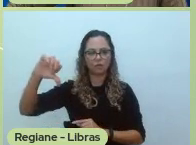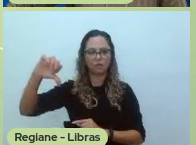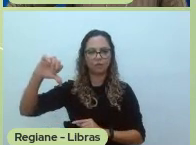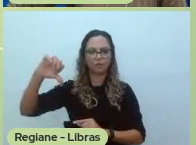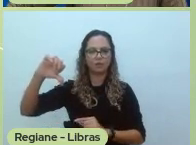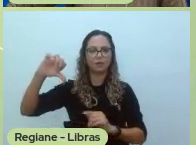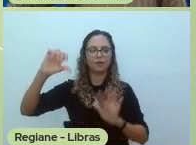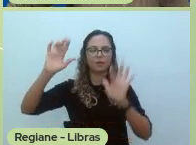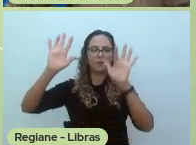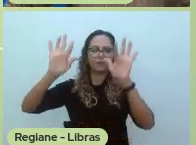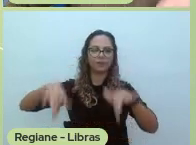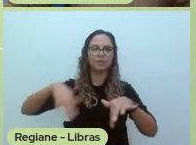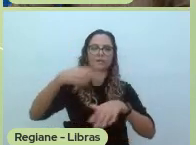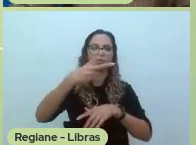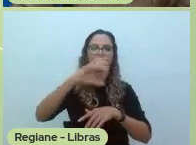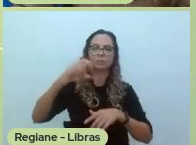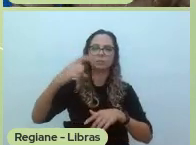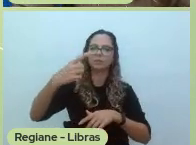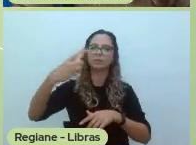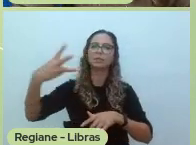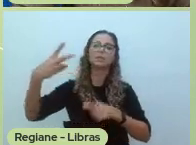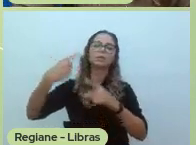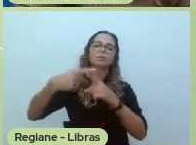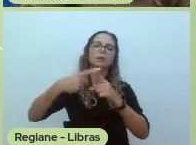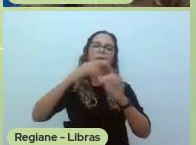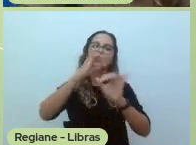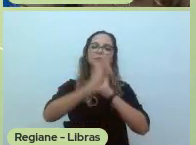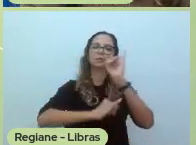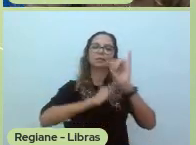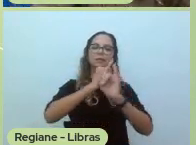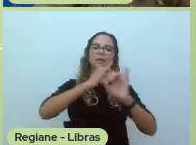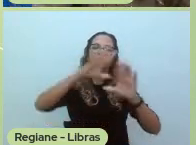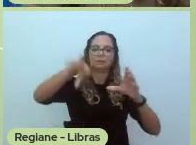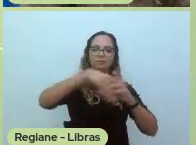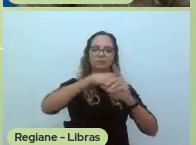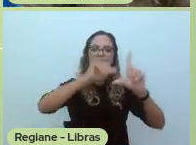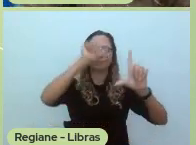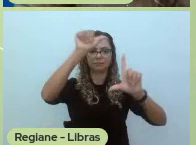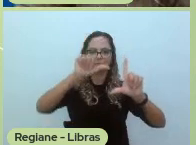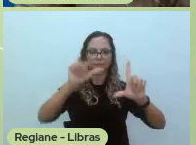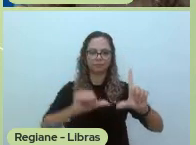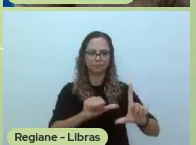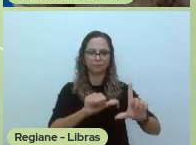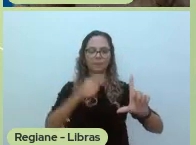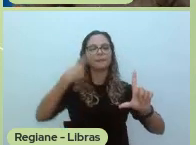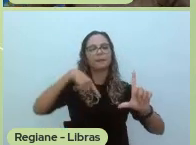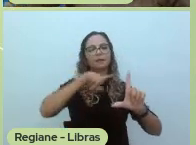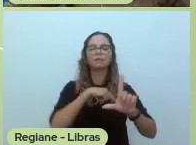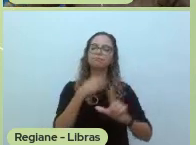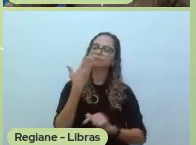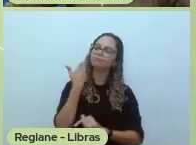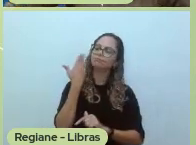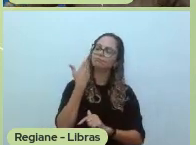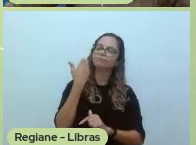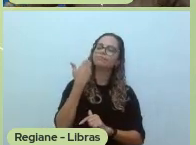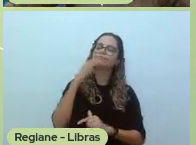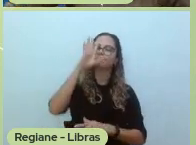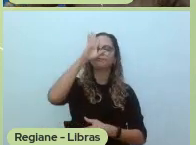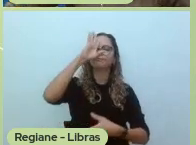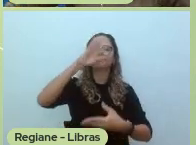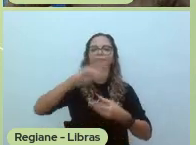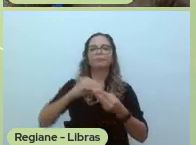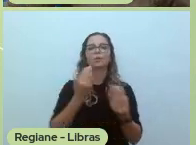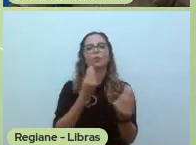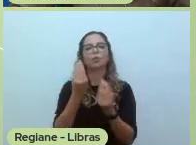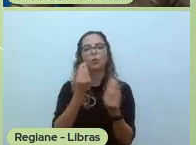por uma questão de reformulação da intranet, ele nos trouxe grandes aprendizados de como lidar com essas questões internas e trouxe para a